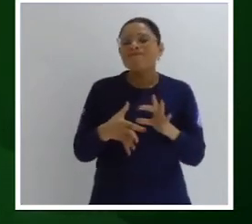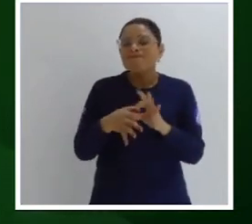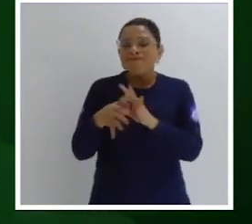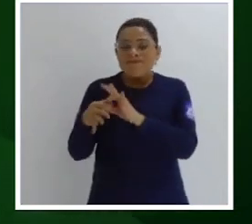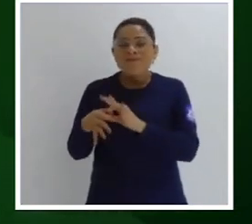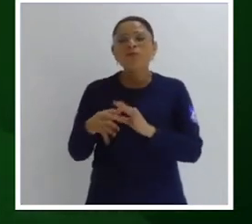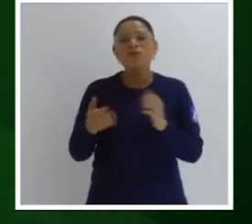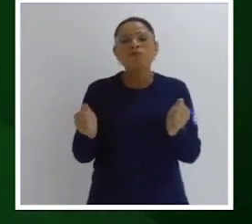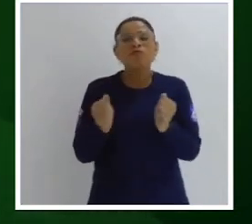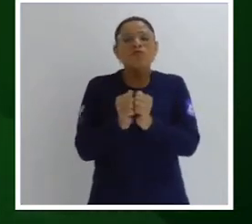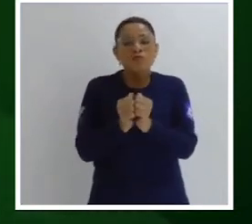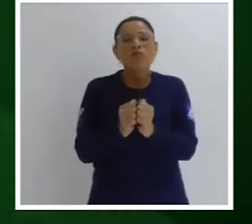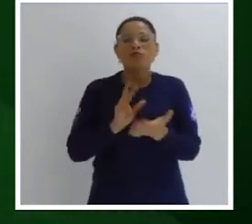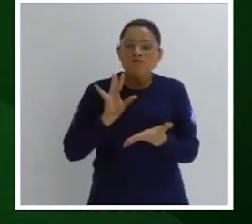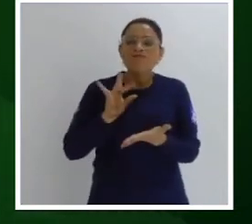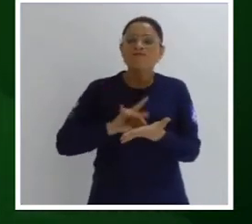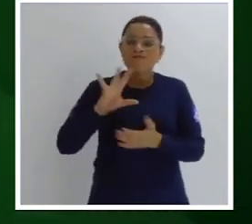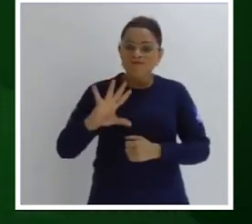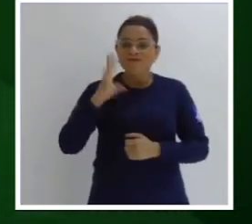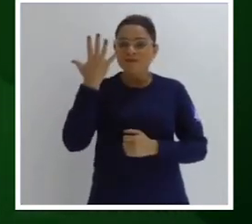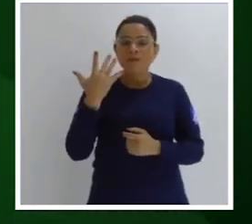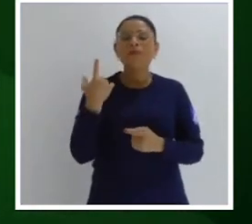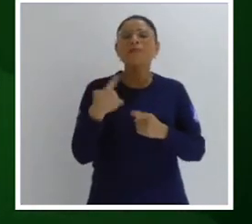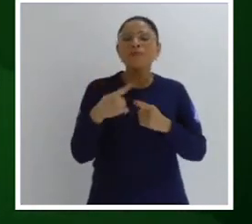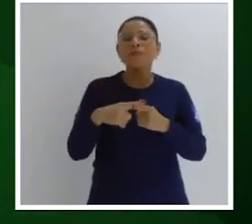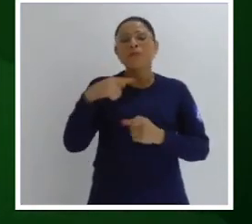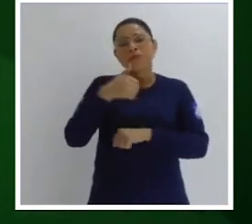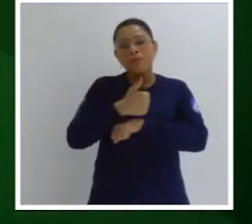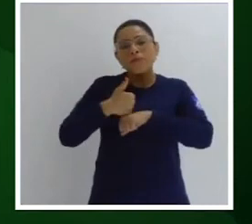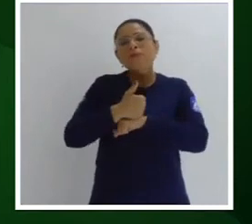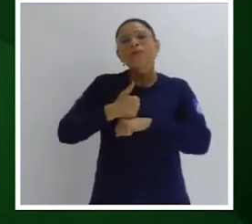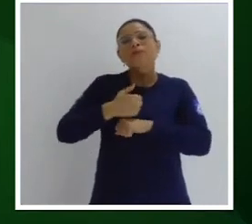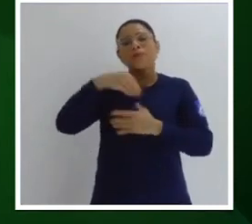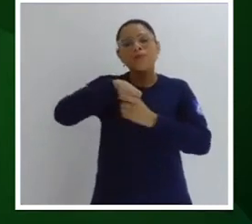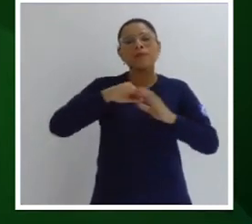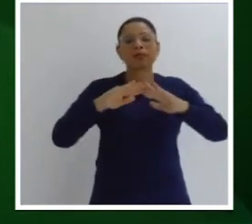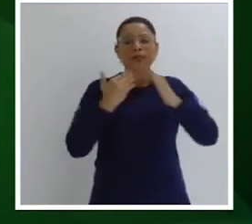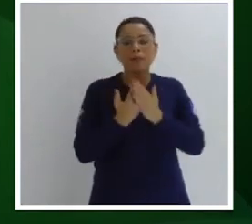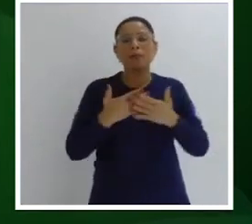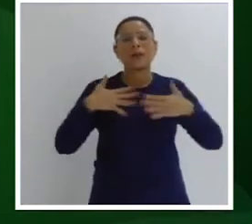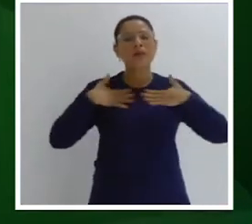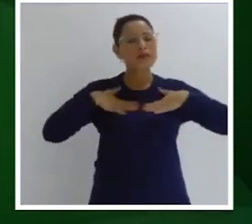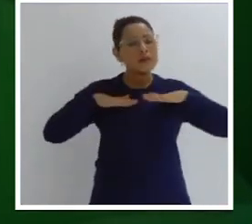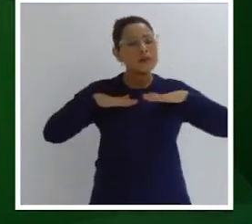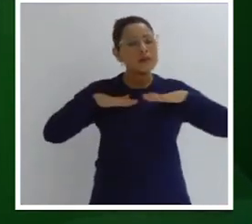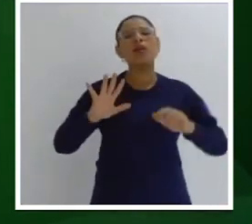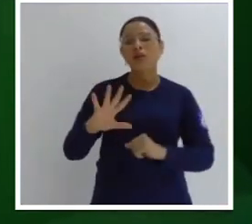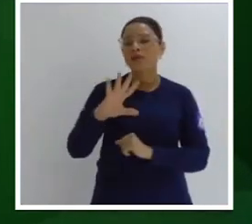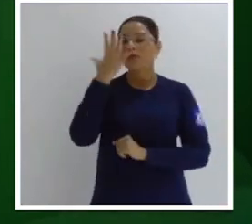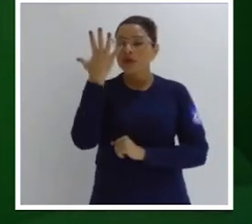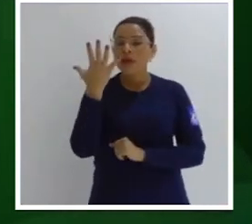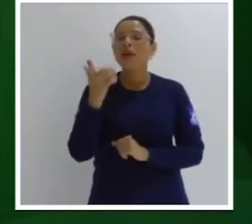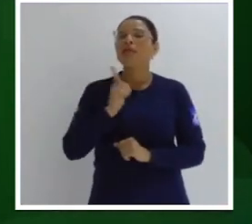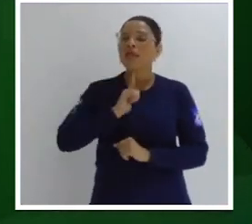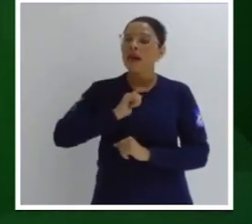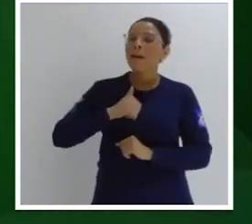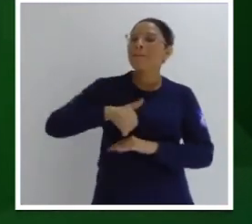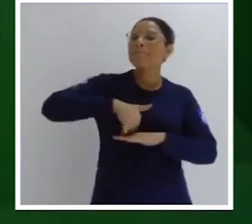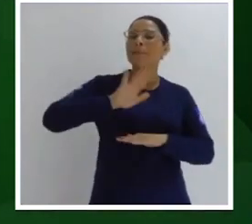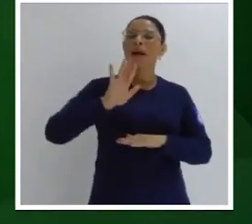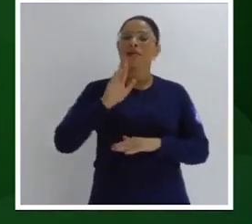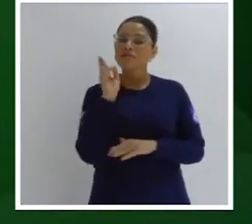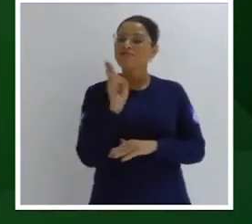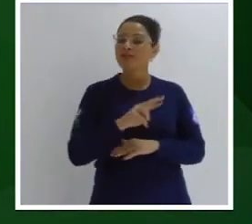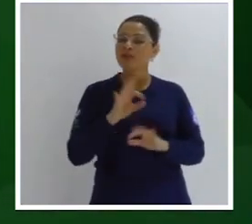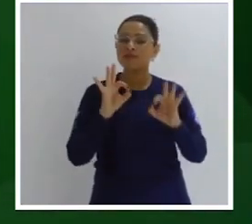de forma efetiva para que atuação dos profissionais nas escolas seja mais tranquila podendo ter mais resultados nesse caso